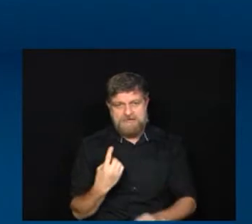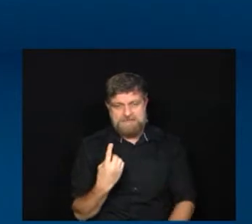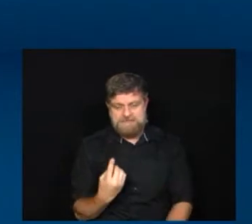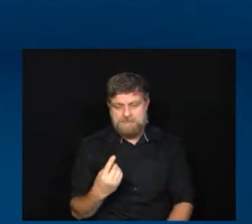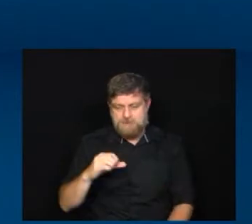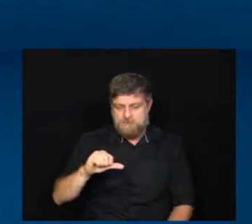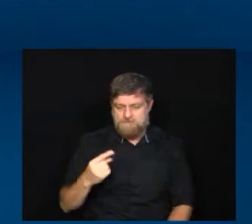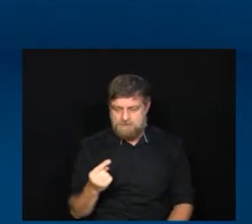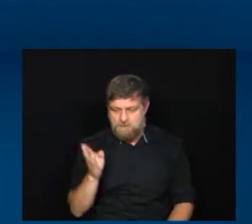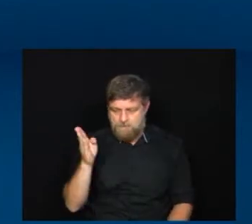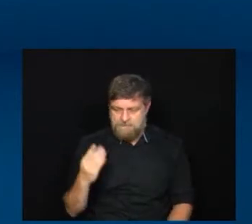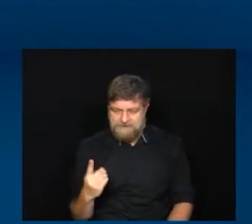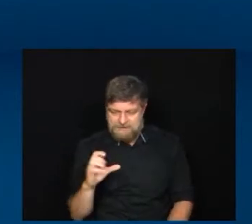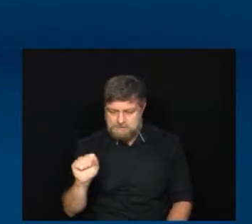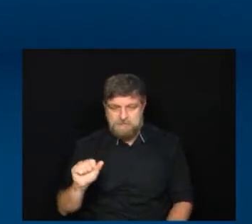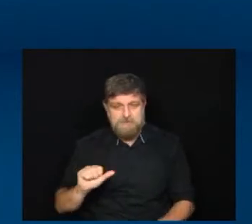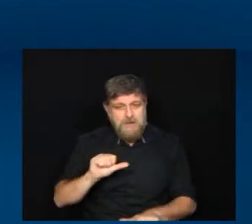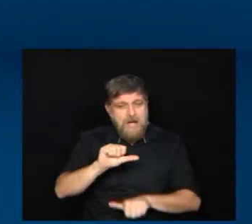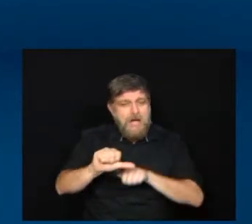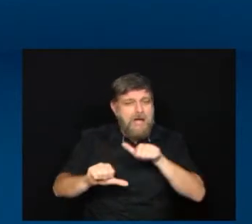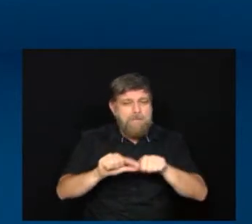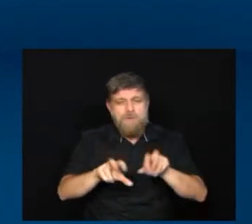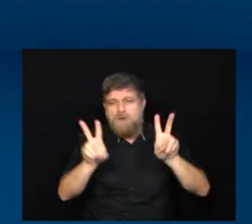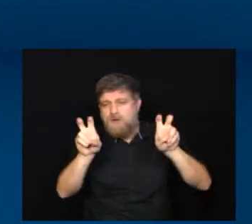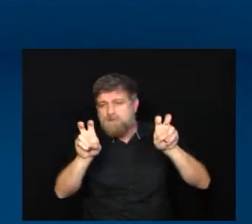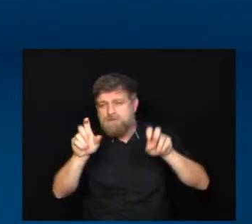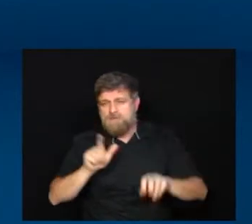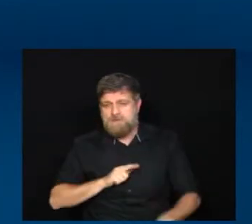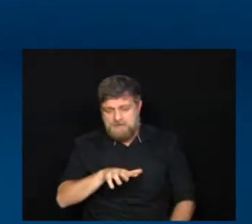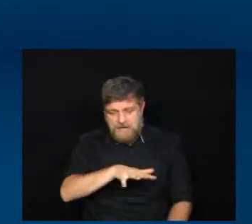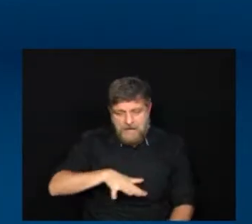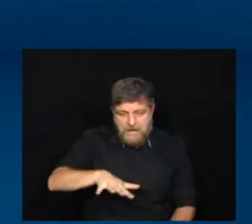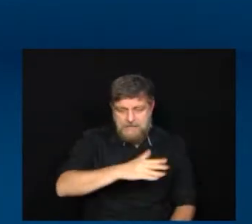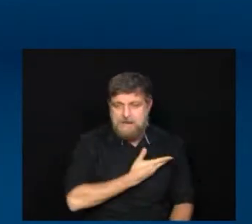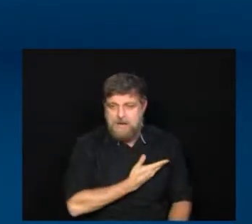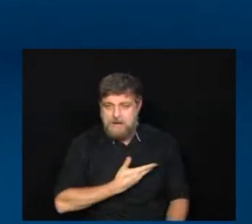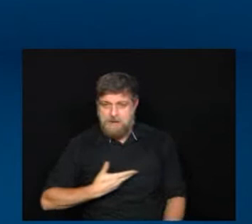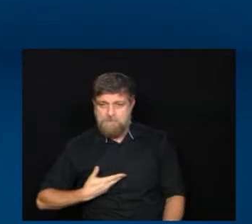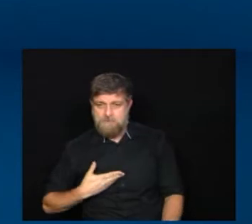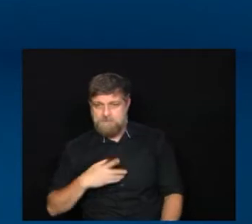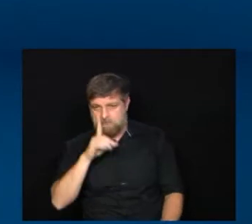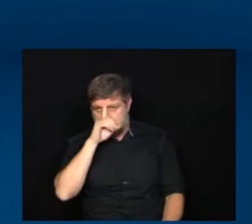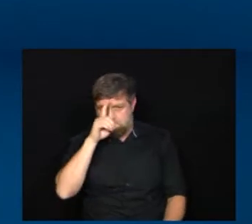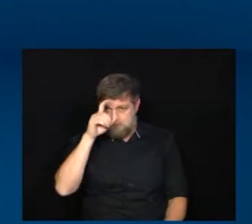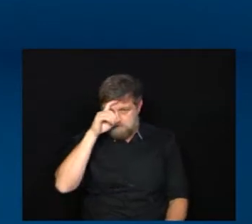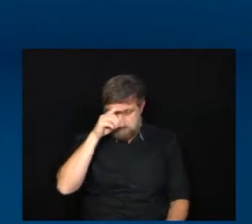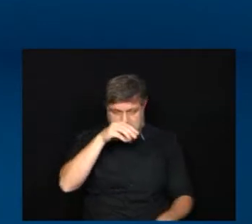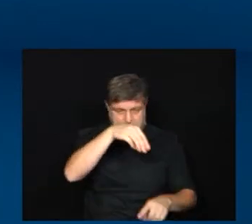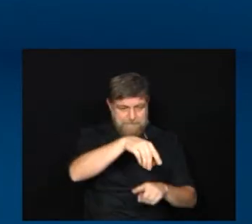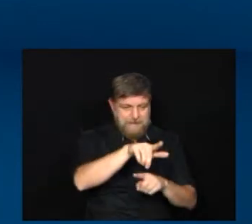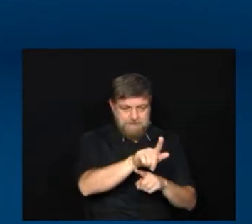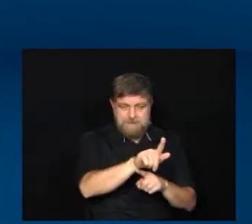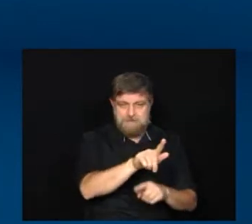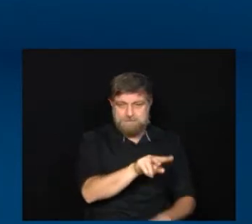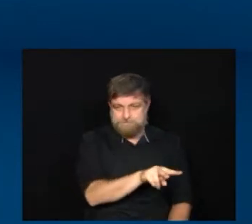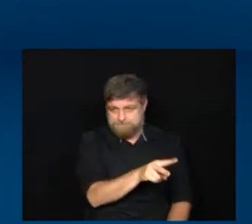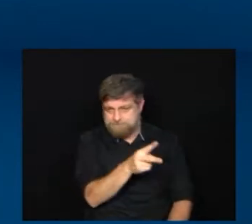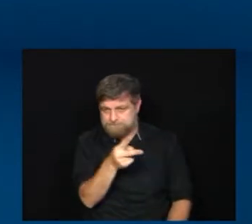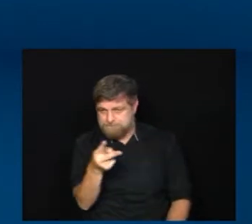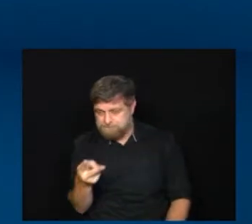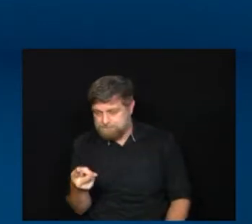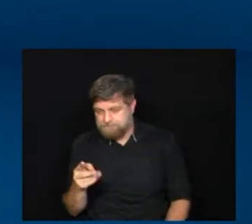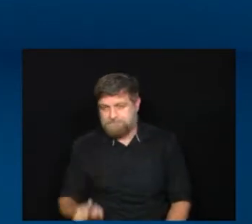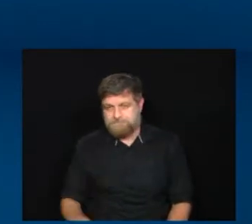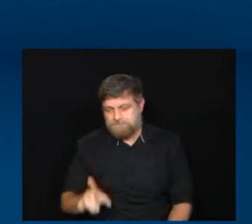2018, que trata da transformação da Autarquia Pública Municipal Hospital Municipal Dr. Mário Gatti em